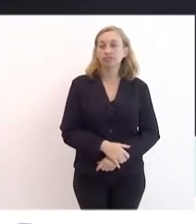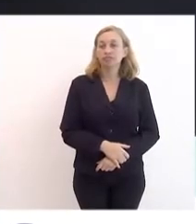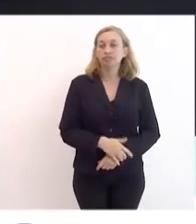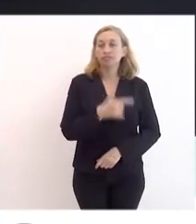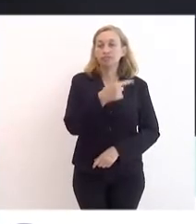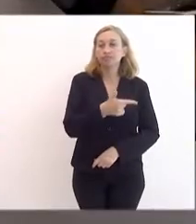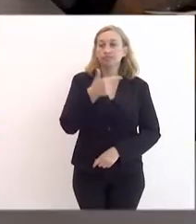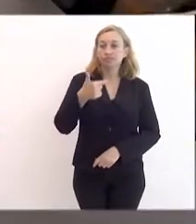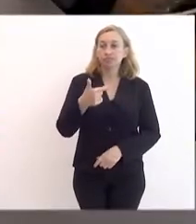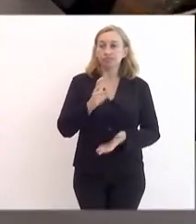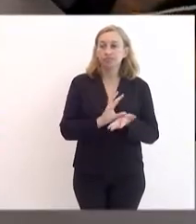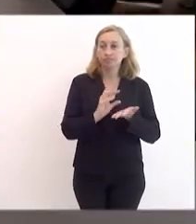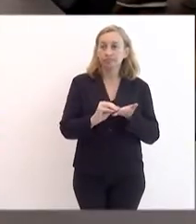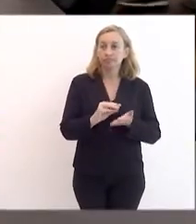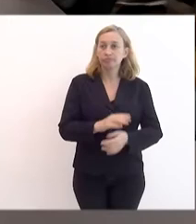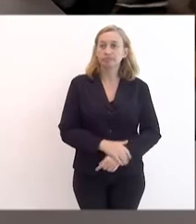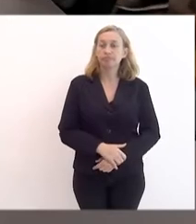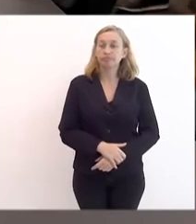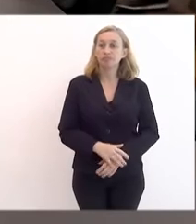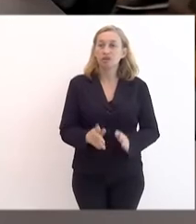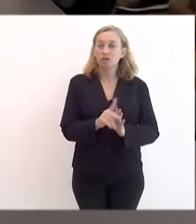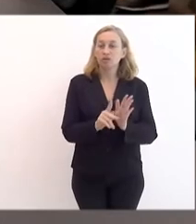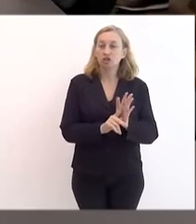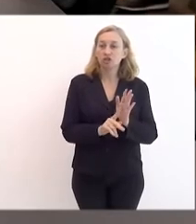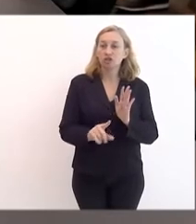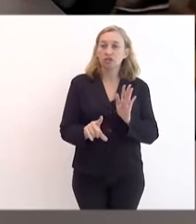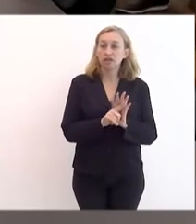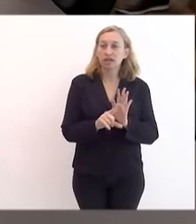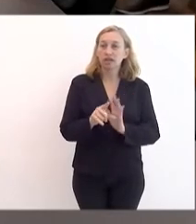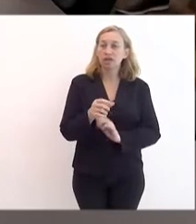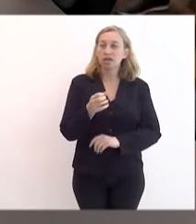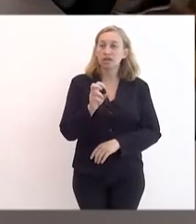22, na pauta. Projeto de lei